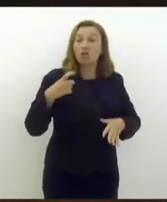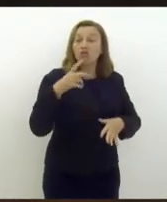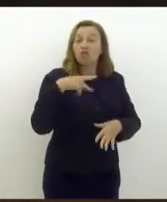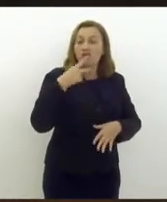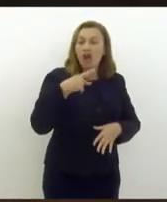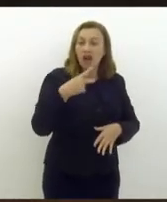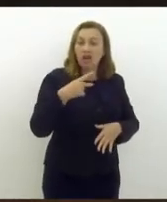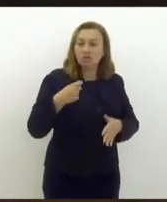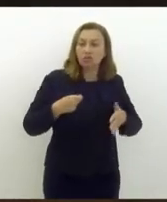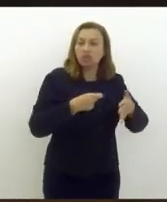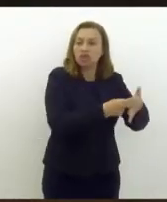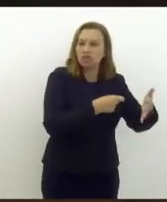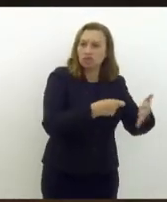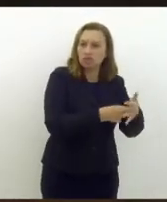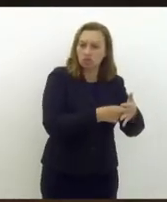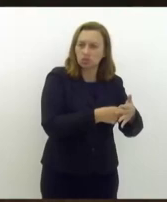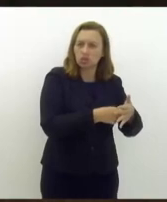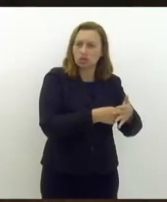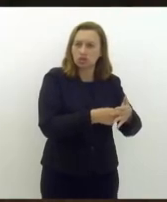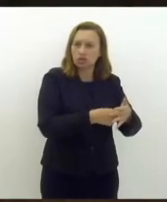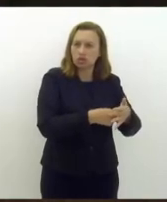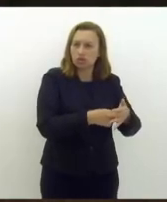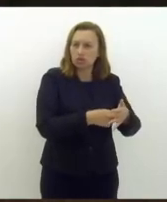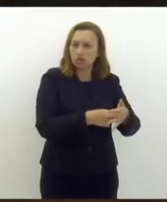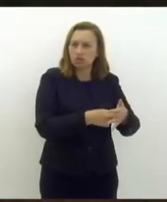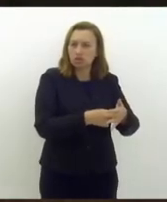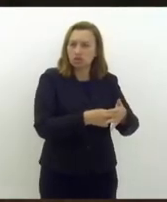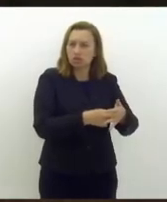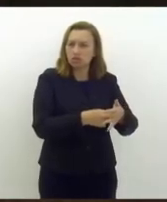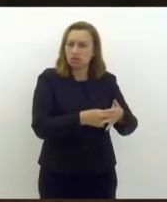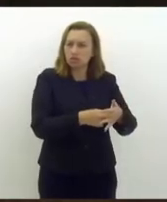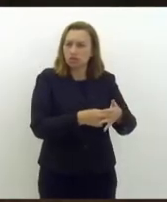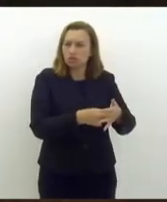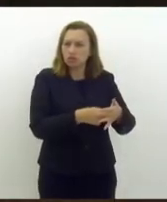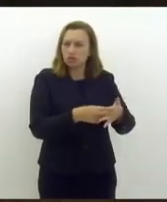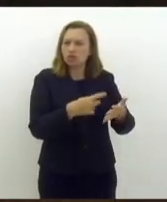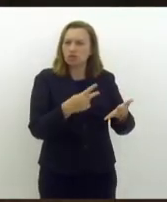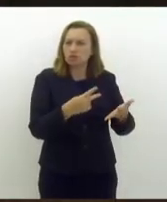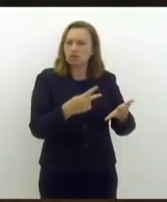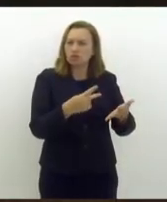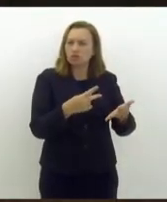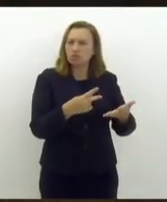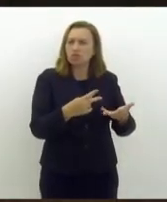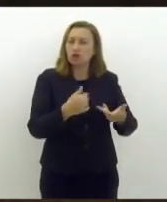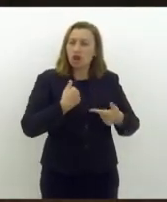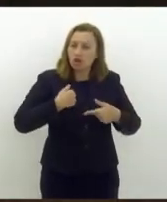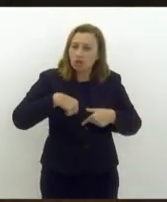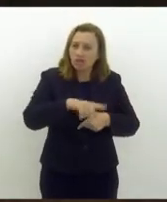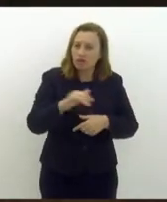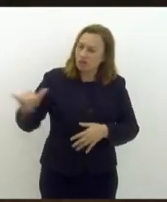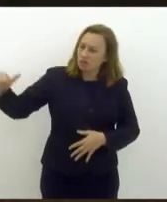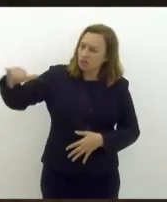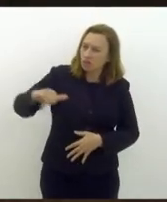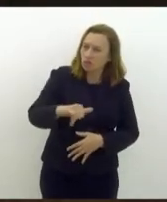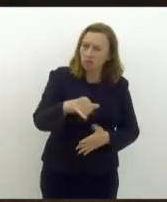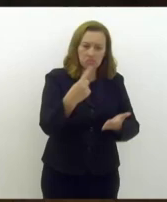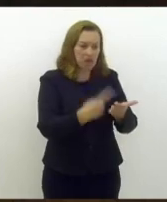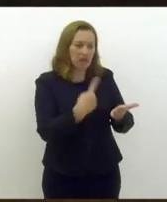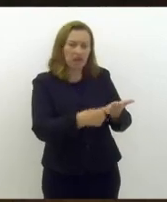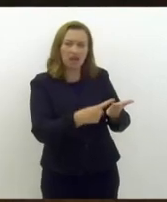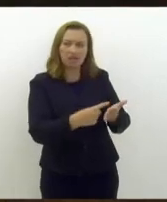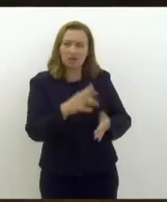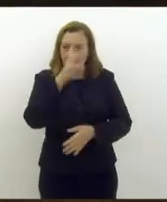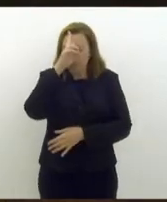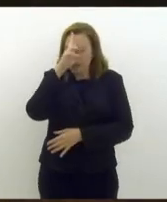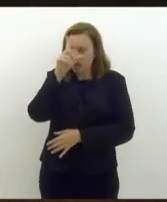covarde que qualquer cidadão do Rio de Janeiro pode sofrer mas hoje eu tava me dirigindo ao aeroporto com uma viagem marcada meio-dia e